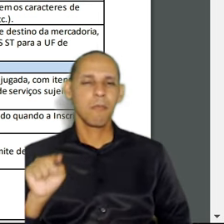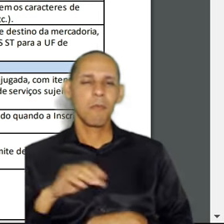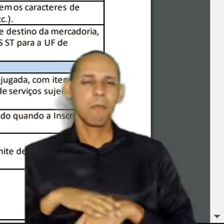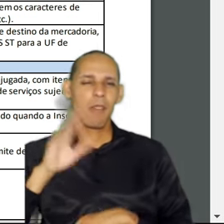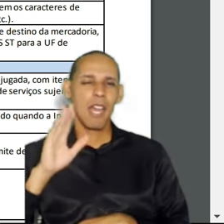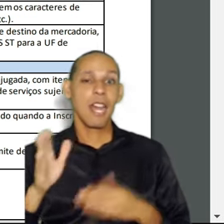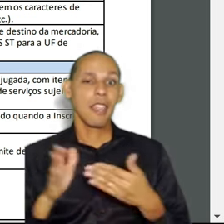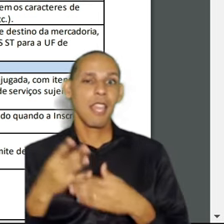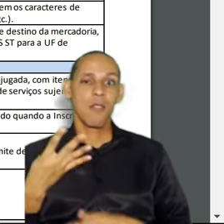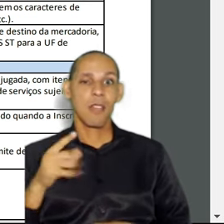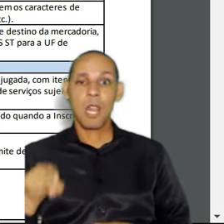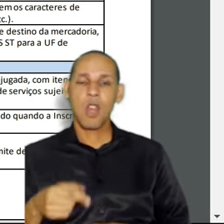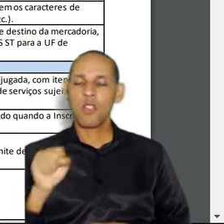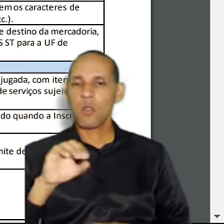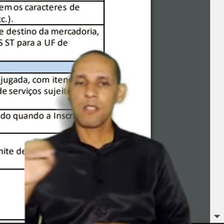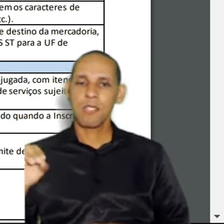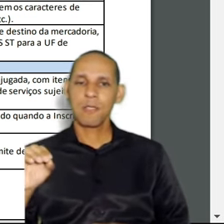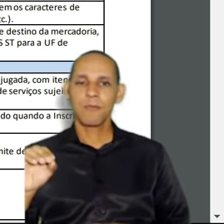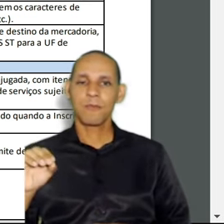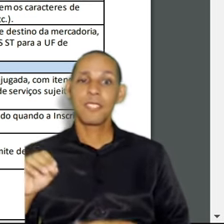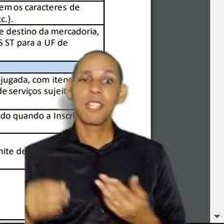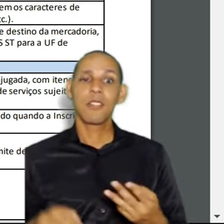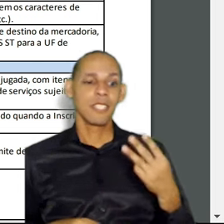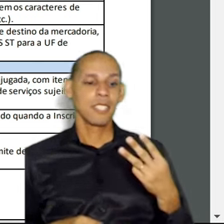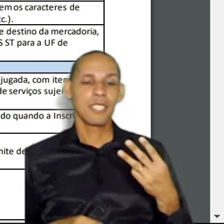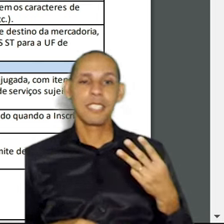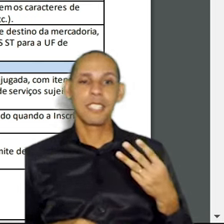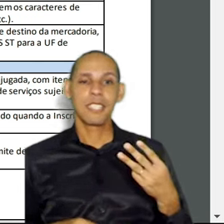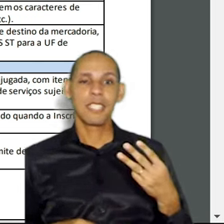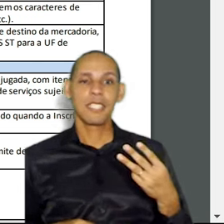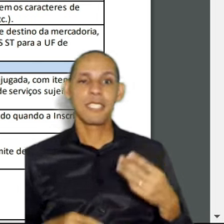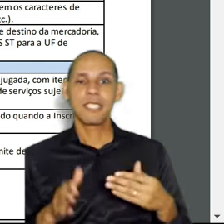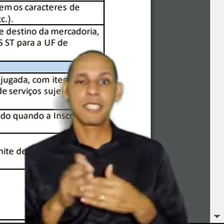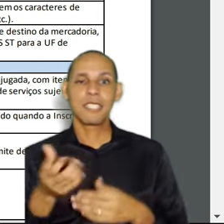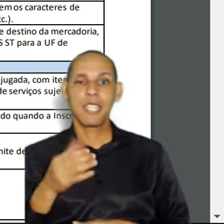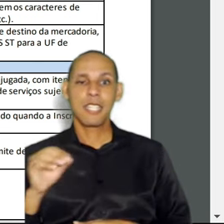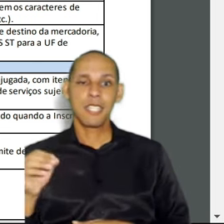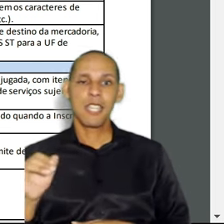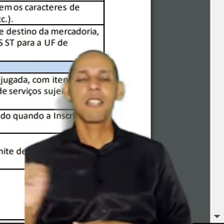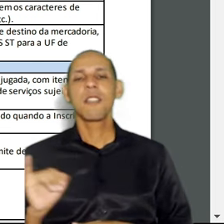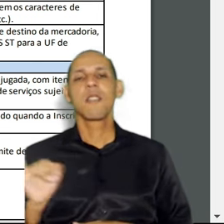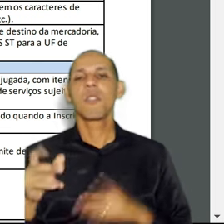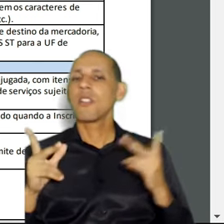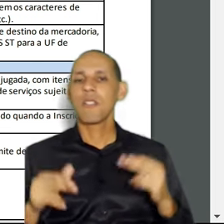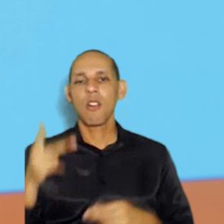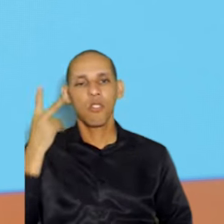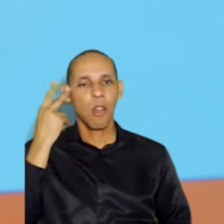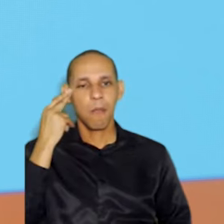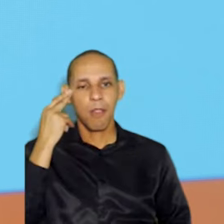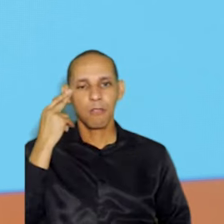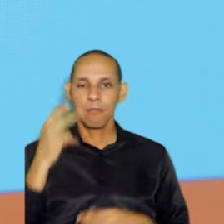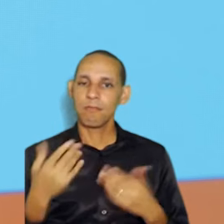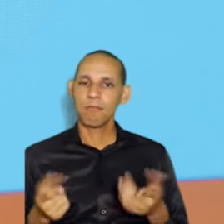também aí é o sistema ele trata o cliente acaba também seguindo nesse nessa linha né o cliente eu digo o usuário que emite a